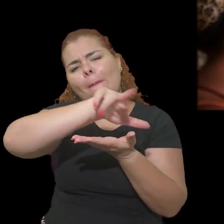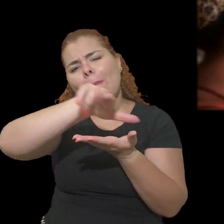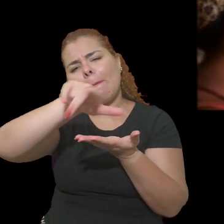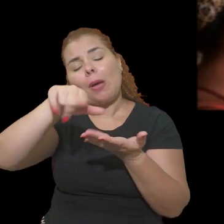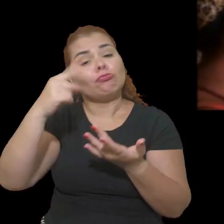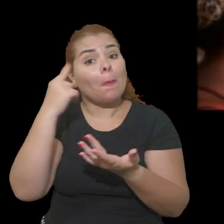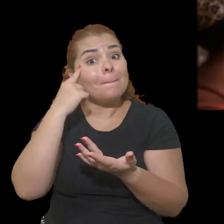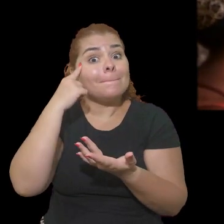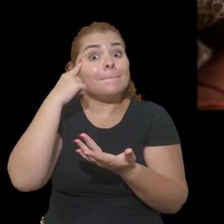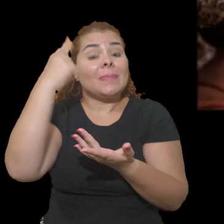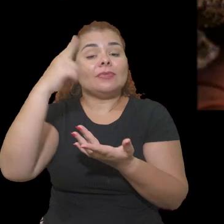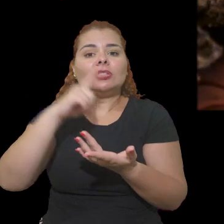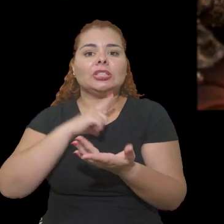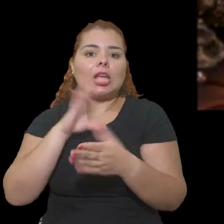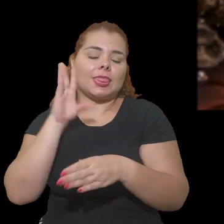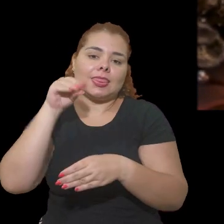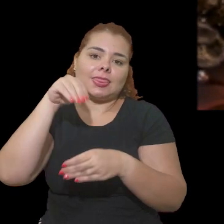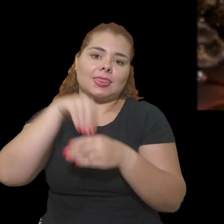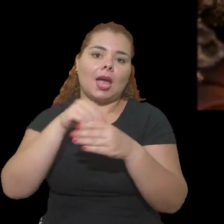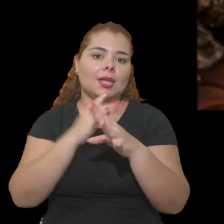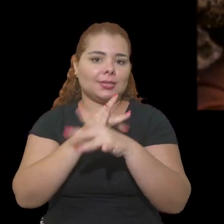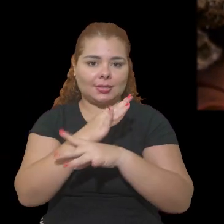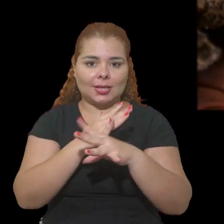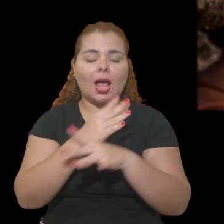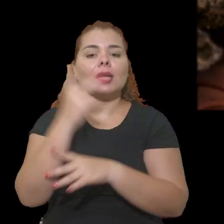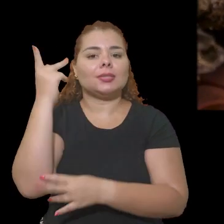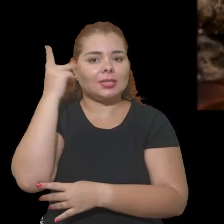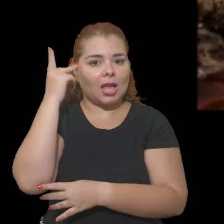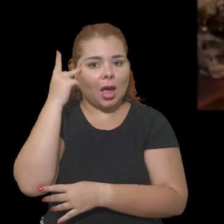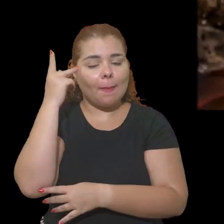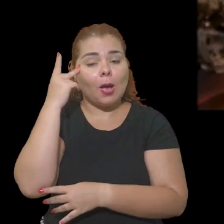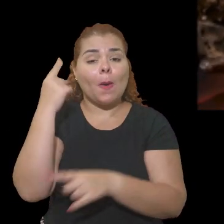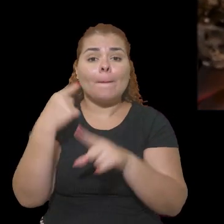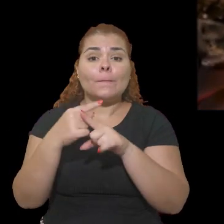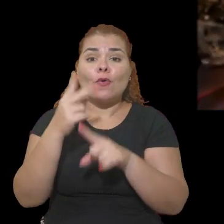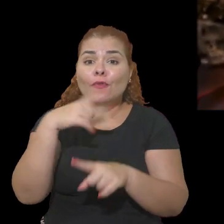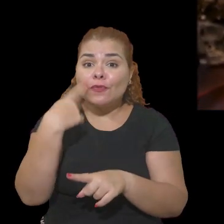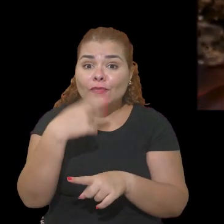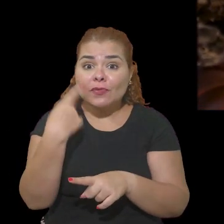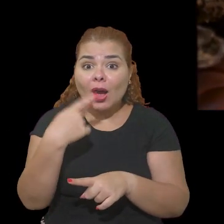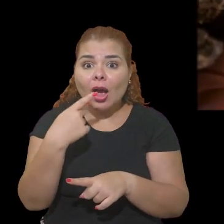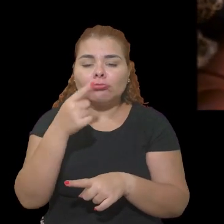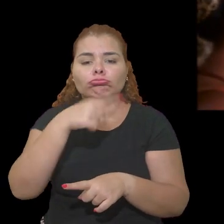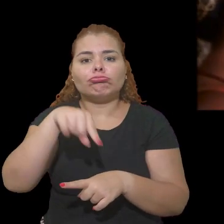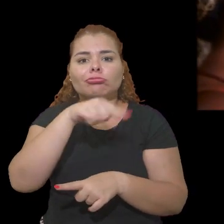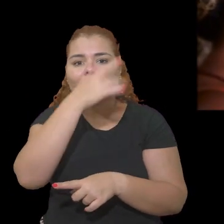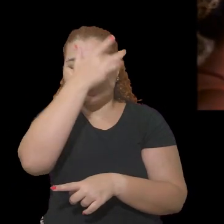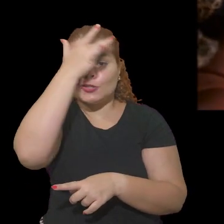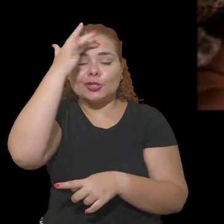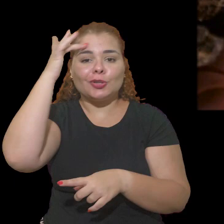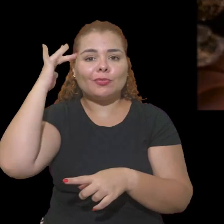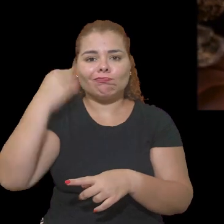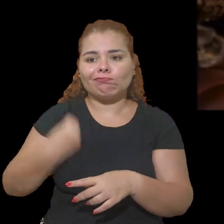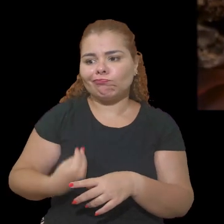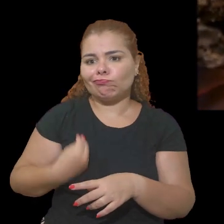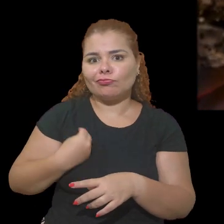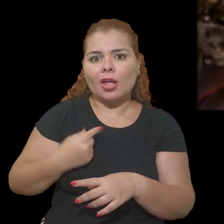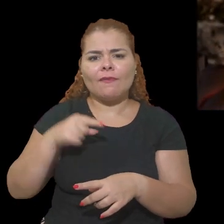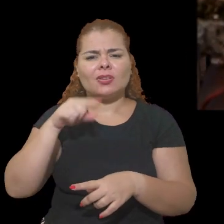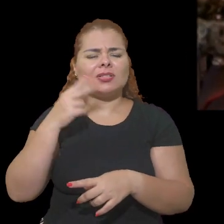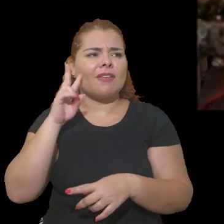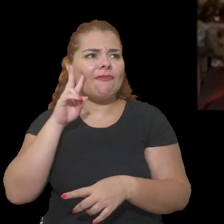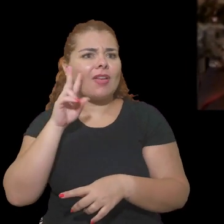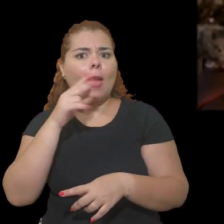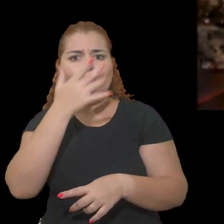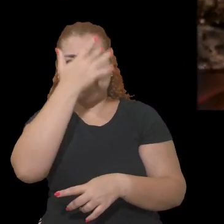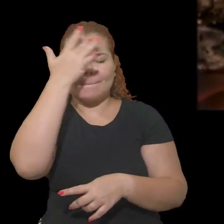que fazia parte da cidade de São Paulo. Porque, curiosamente, quando eu falo de pertencimento... As pessoas que estão em Parelheiros, é muito comum